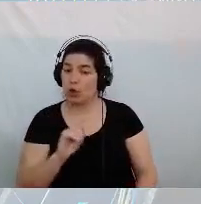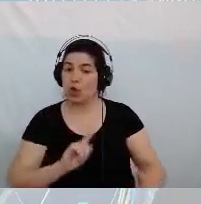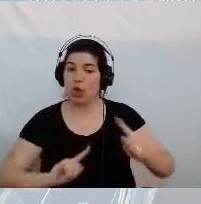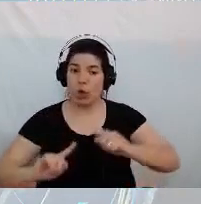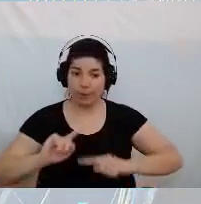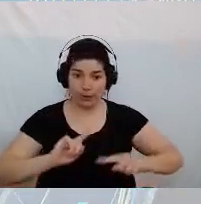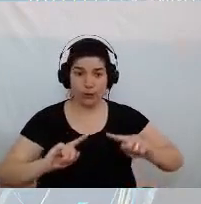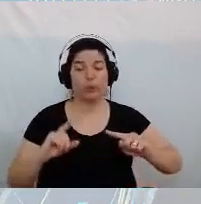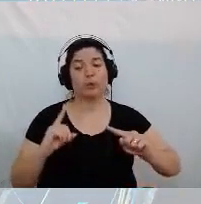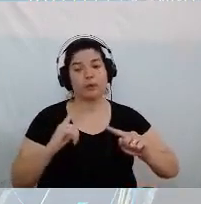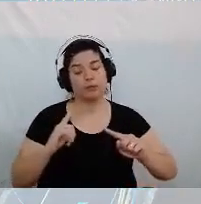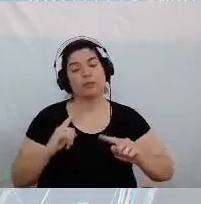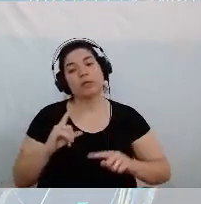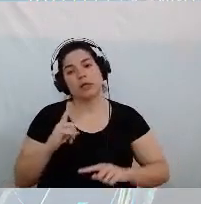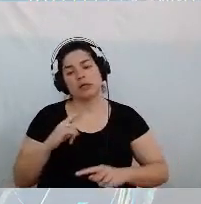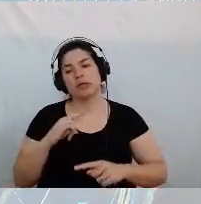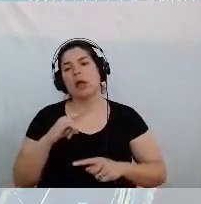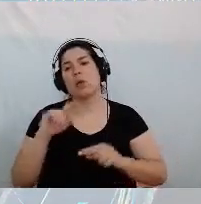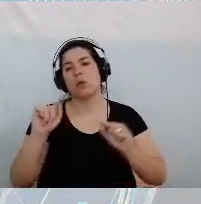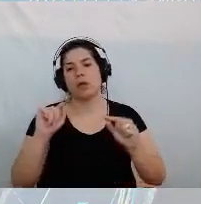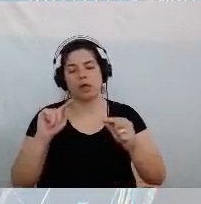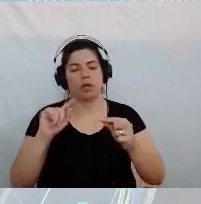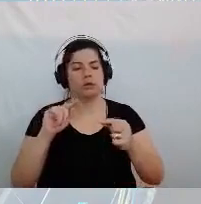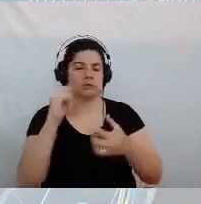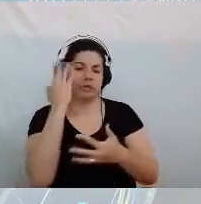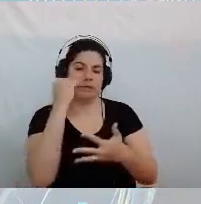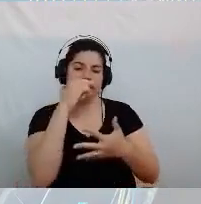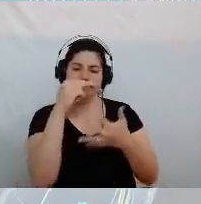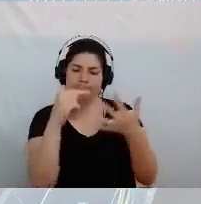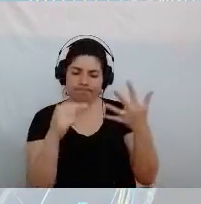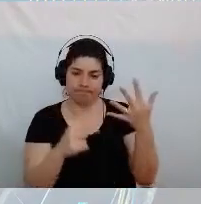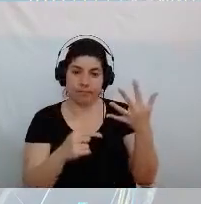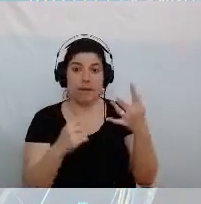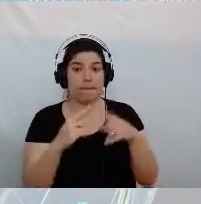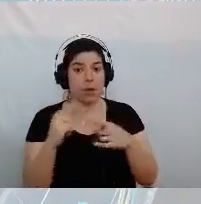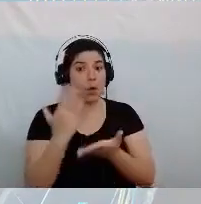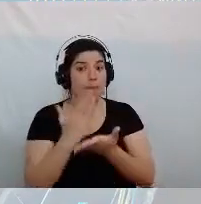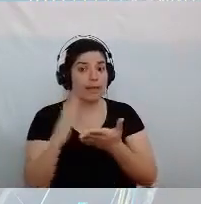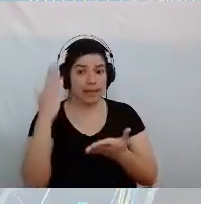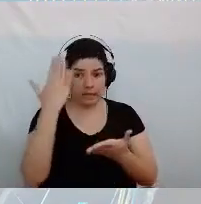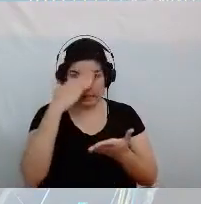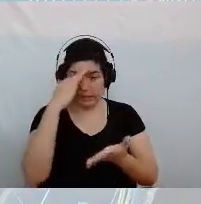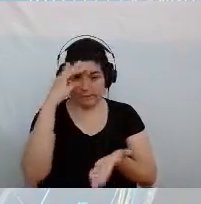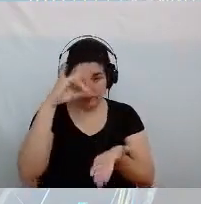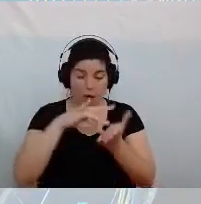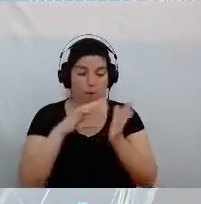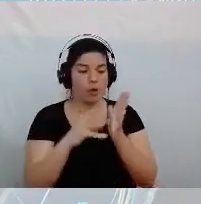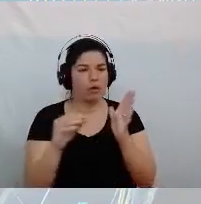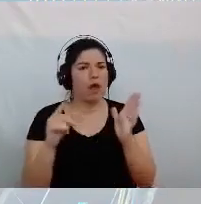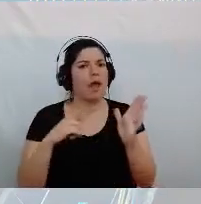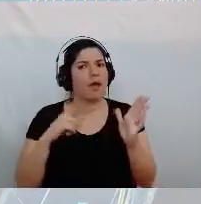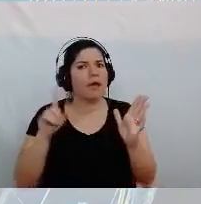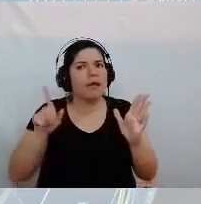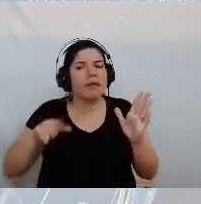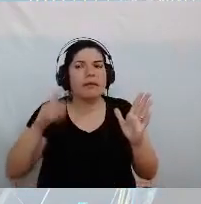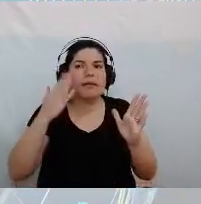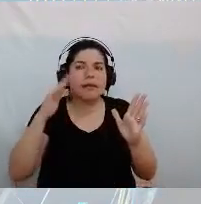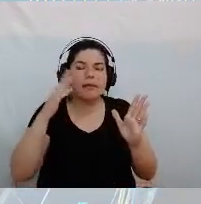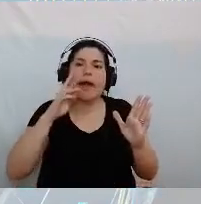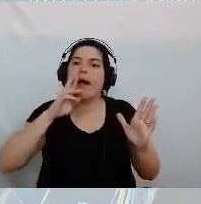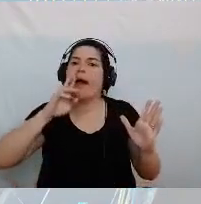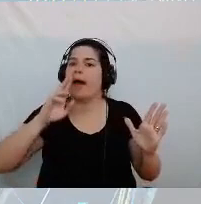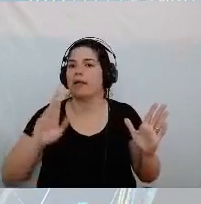atributos Agora você começa a de fato entender a intenção do modelo quando você começa a entender aaz razão paraa mudança dos valores